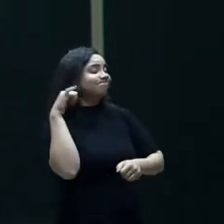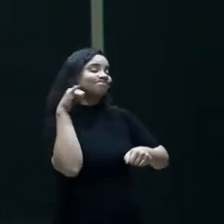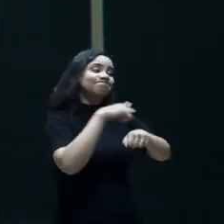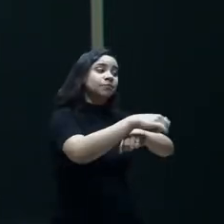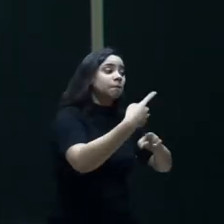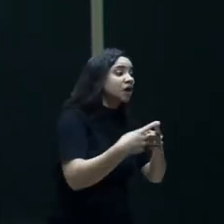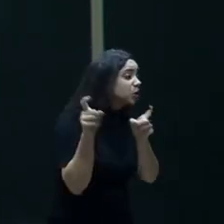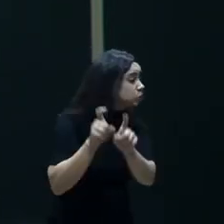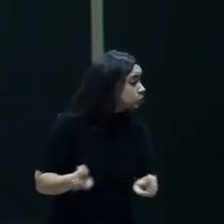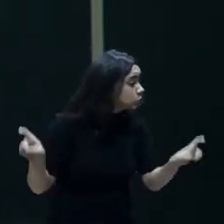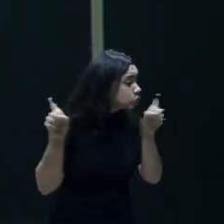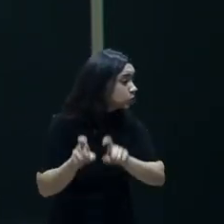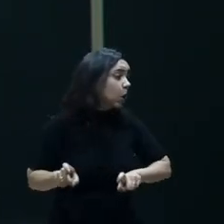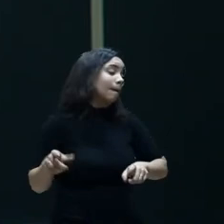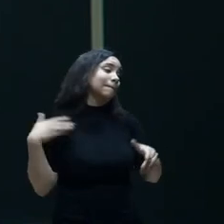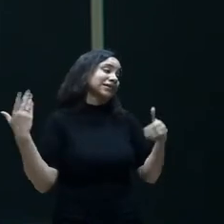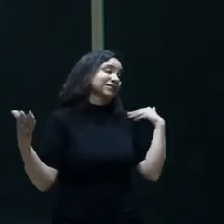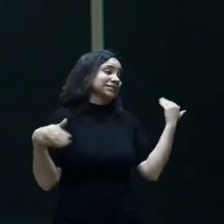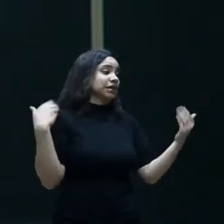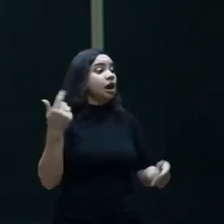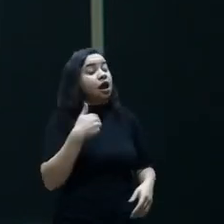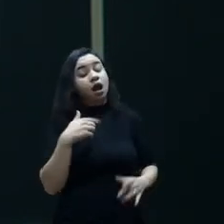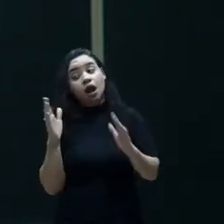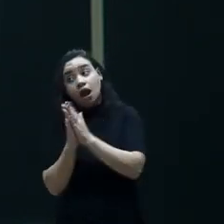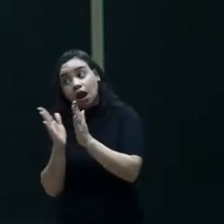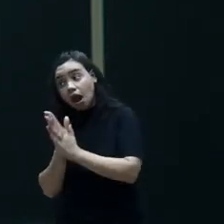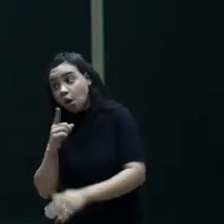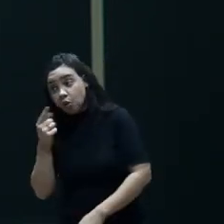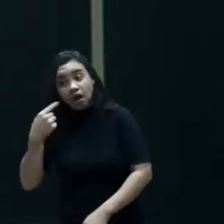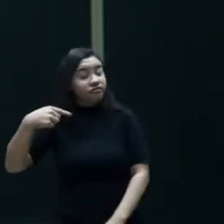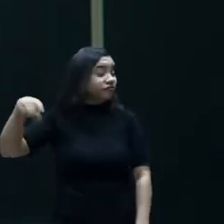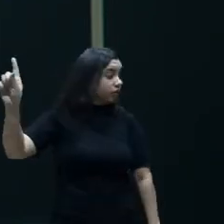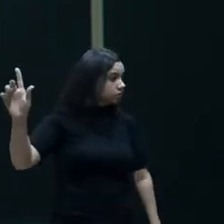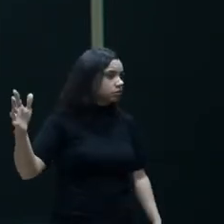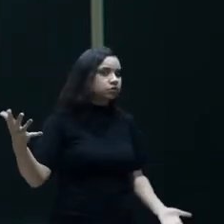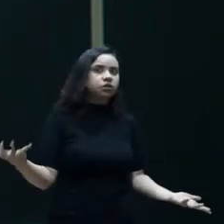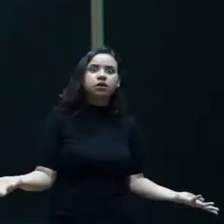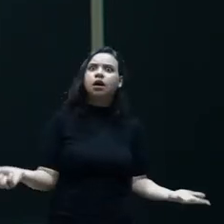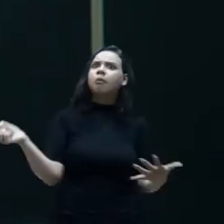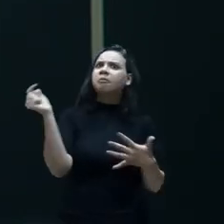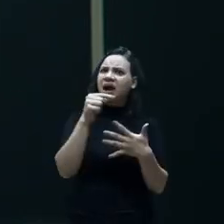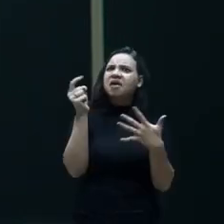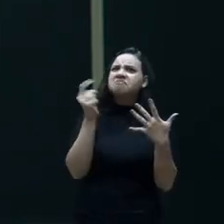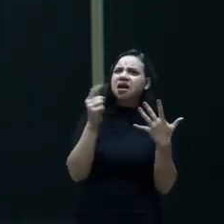ir para o shopping. Pastor, eu não fui por um aniversário. E assim foi, e assim foi, e assim foi.